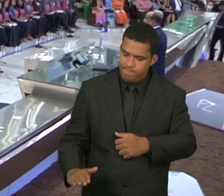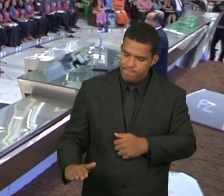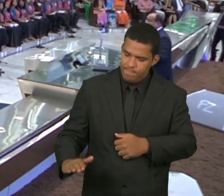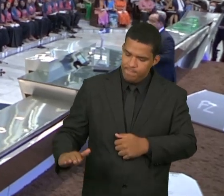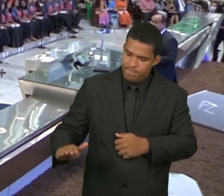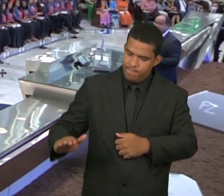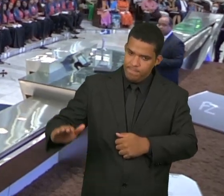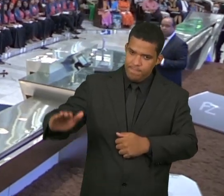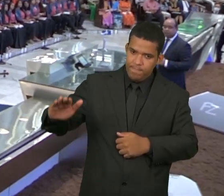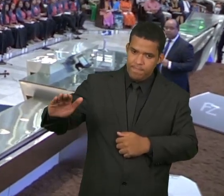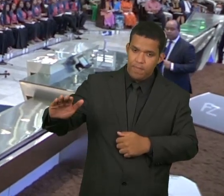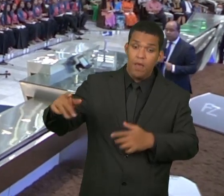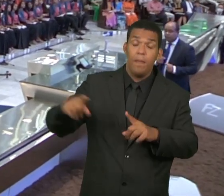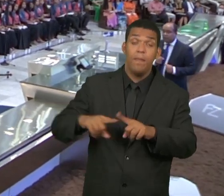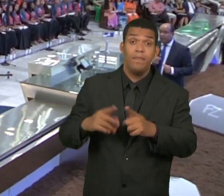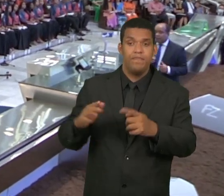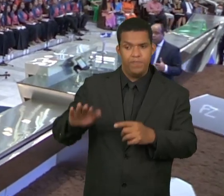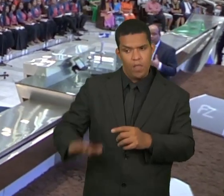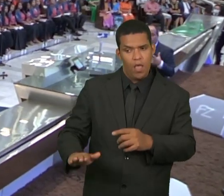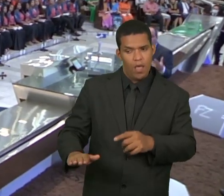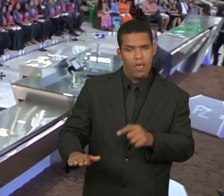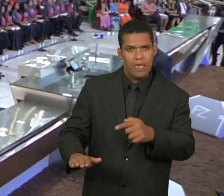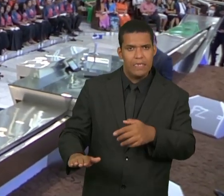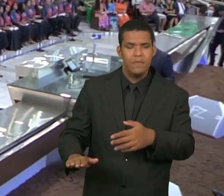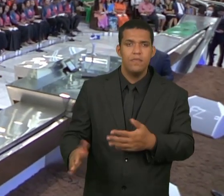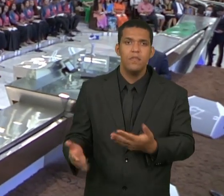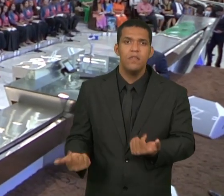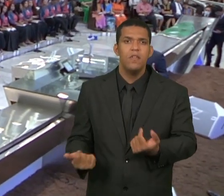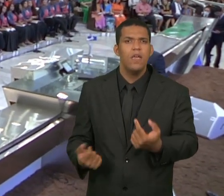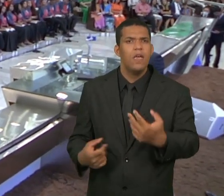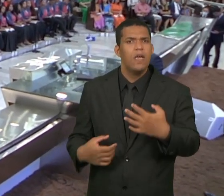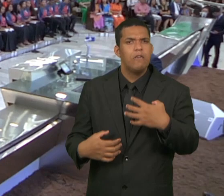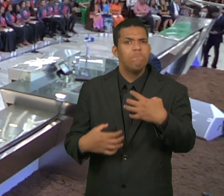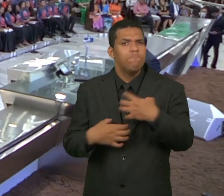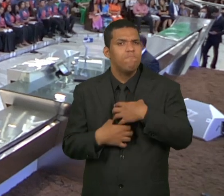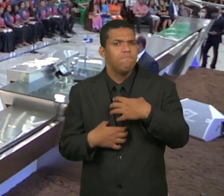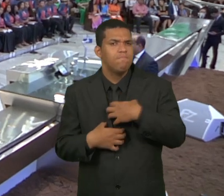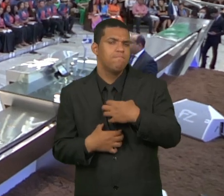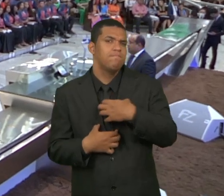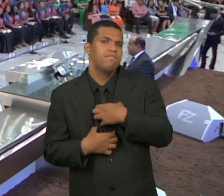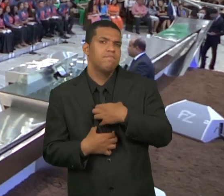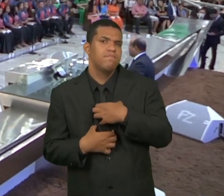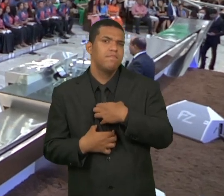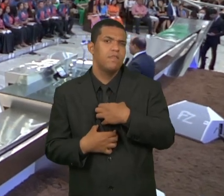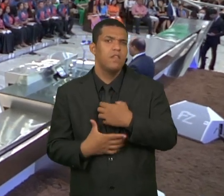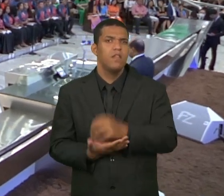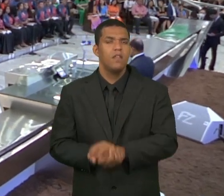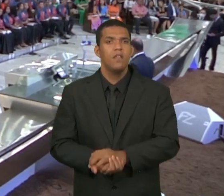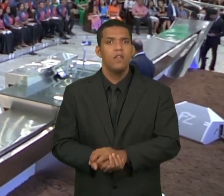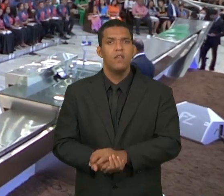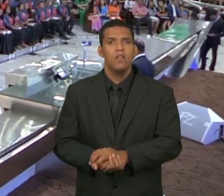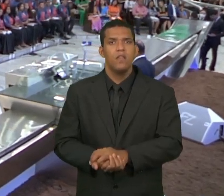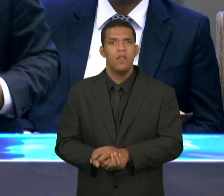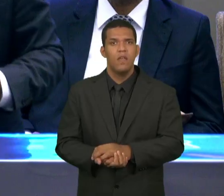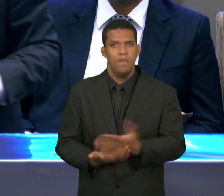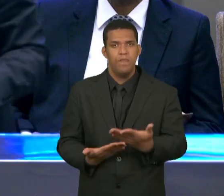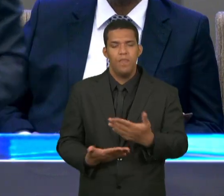Quando era criança, havia uma coisa dentro dele, que ele estava no colo da